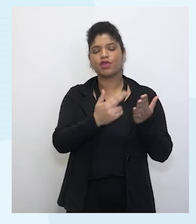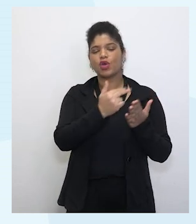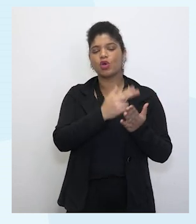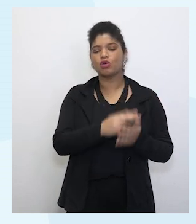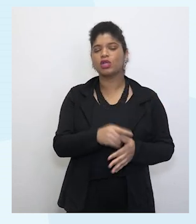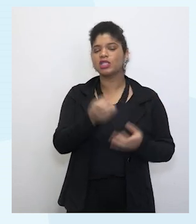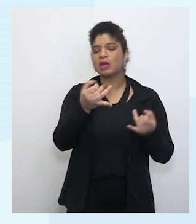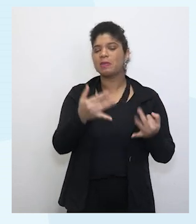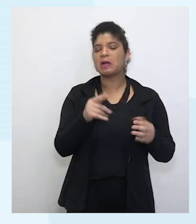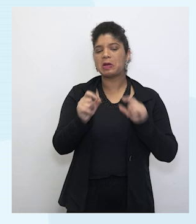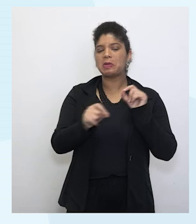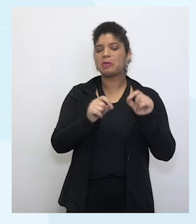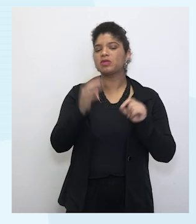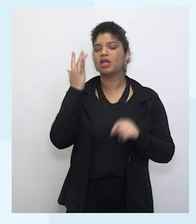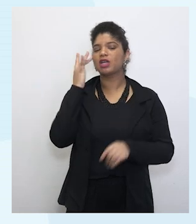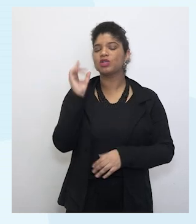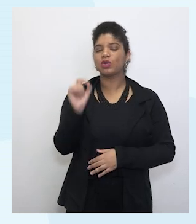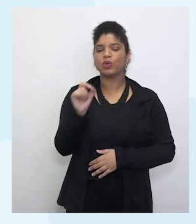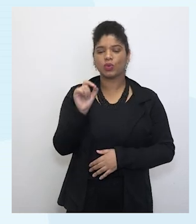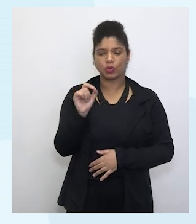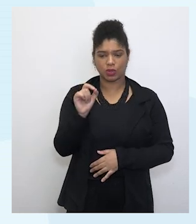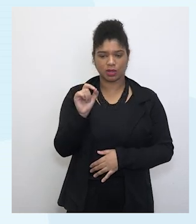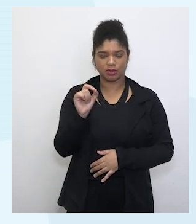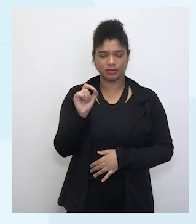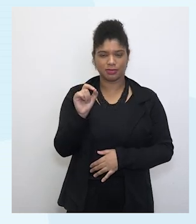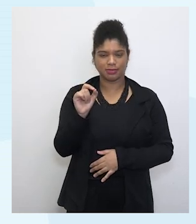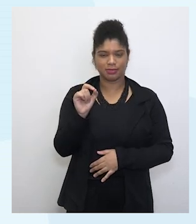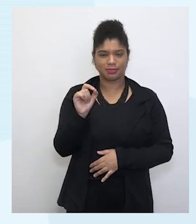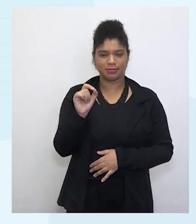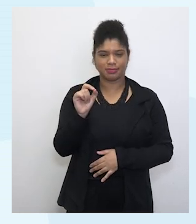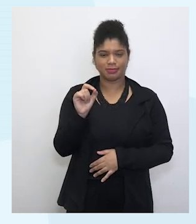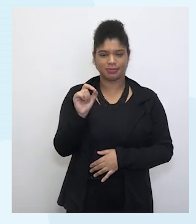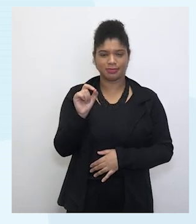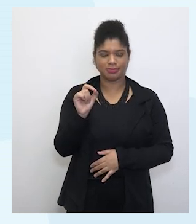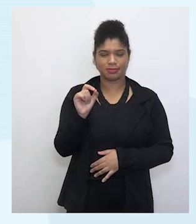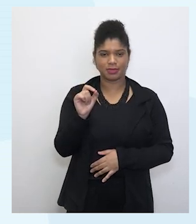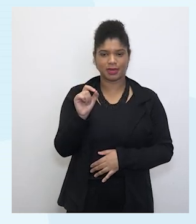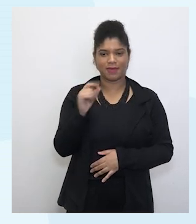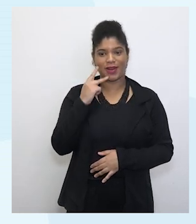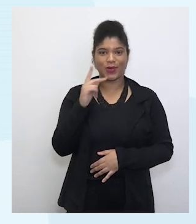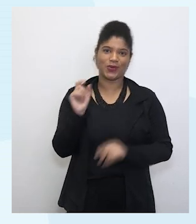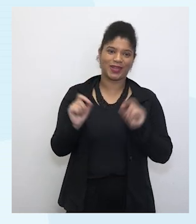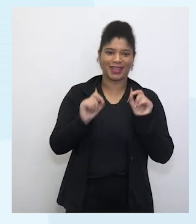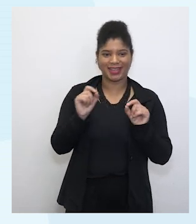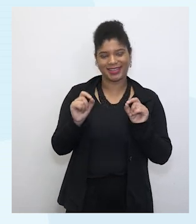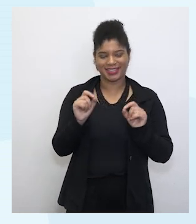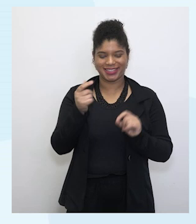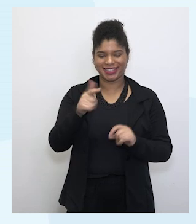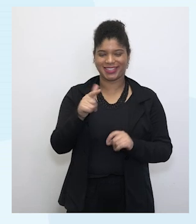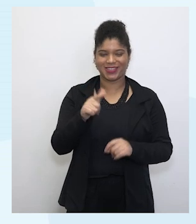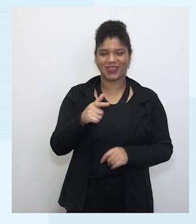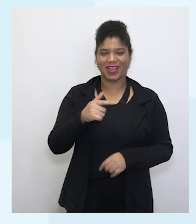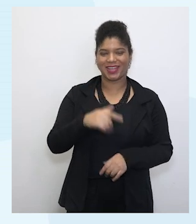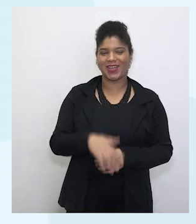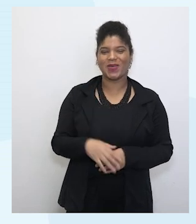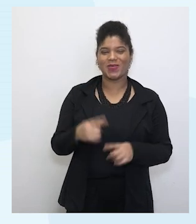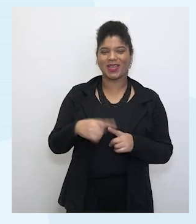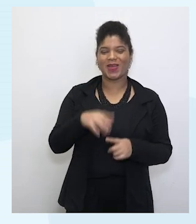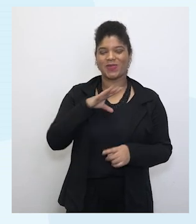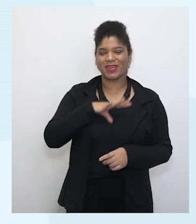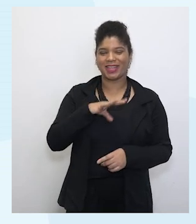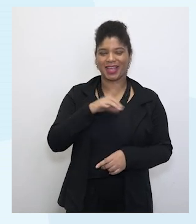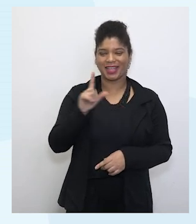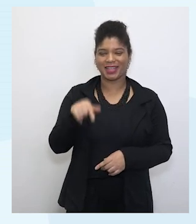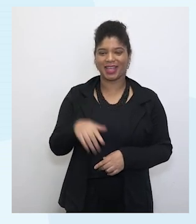que essa imagem aí é sobre? Sobre o quê? Né? Já falei sobre o quê, não preciso falar sobre de novo. Em português, a gente põe sobre